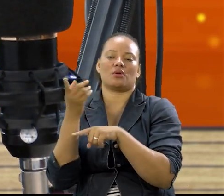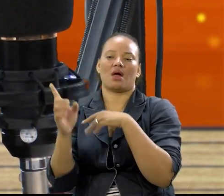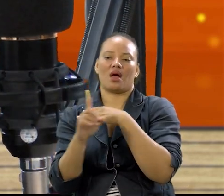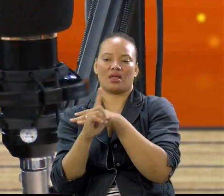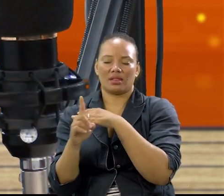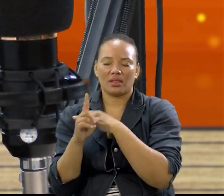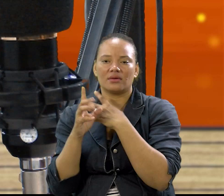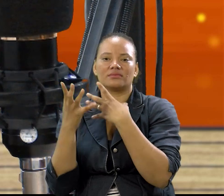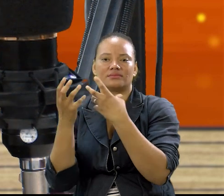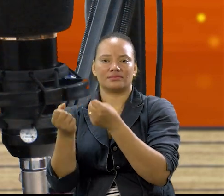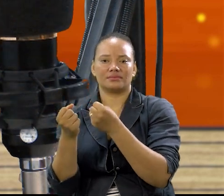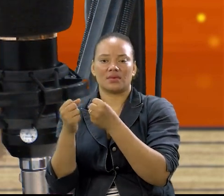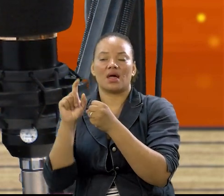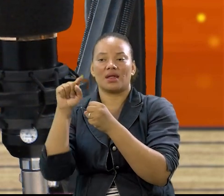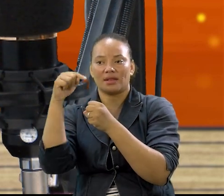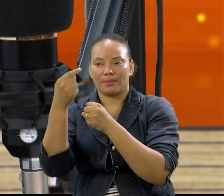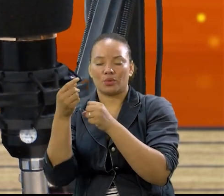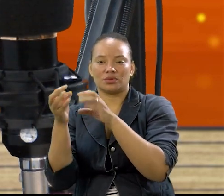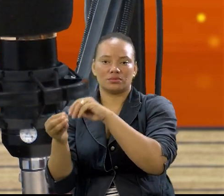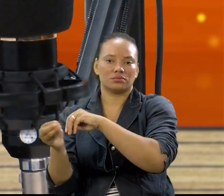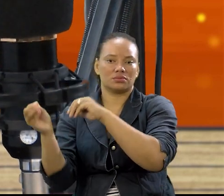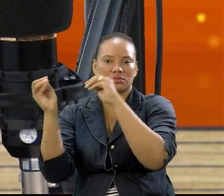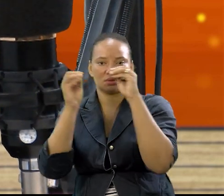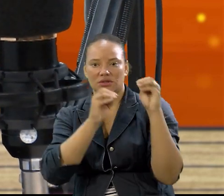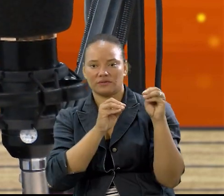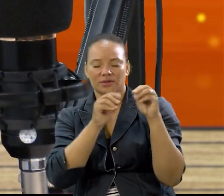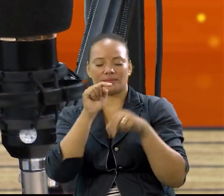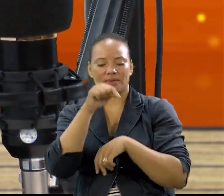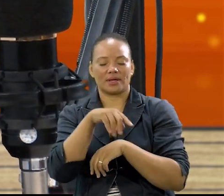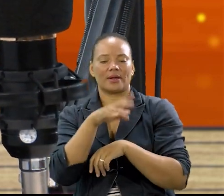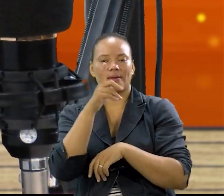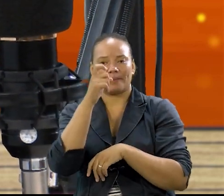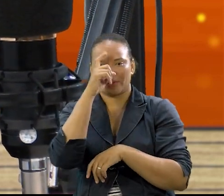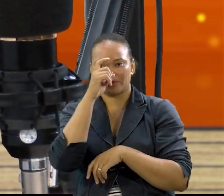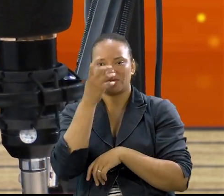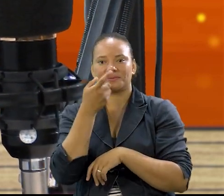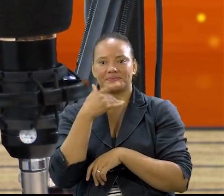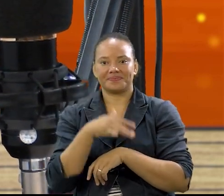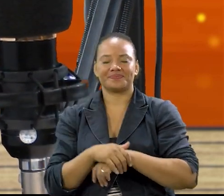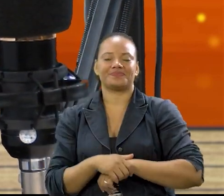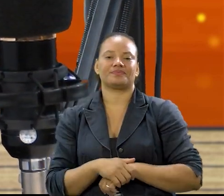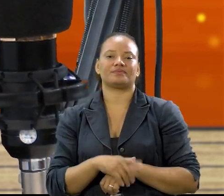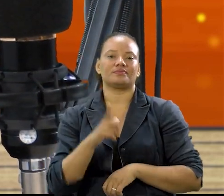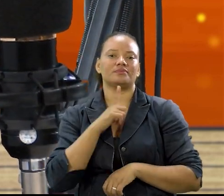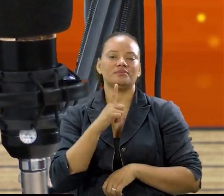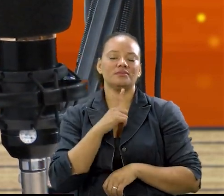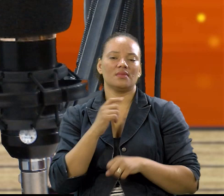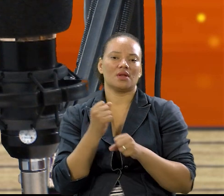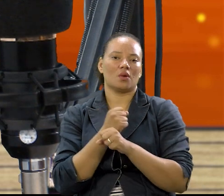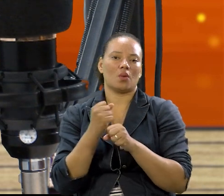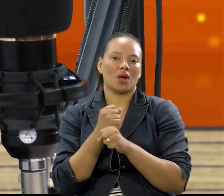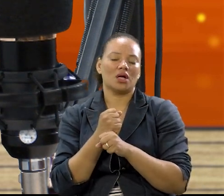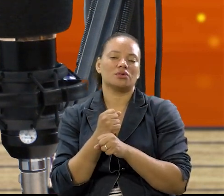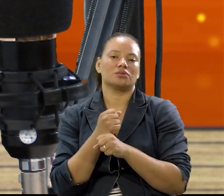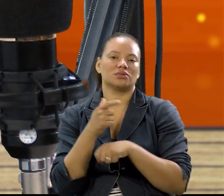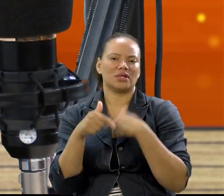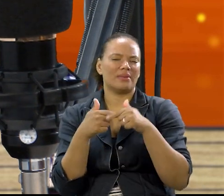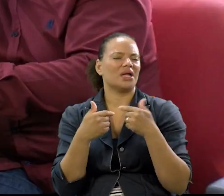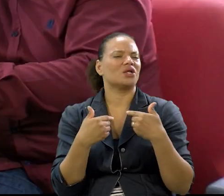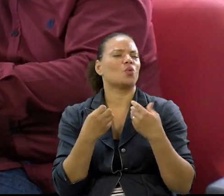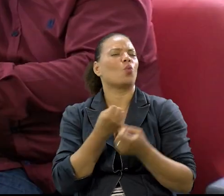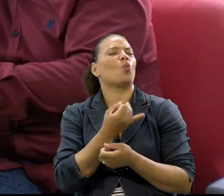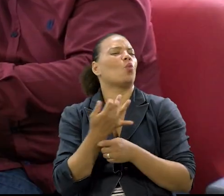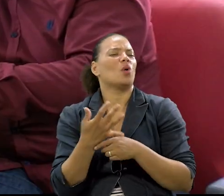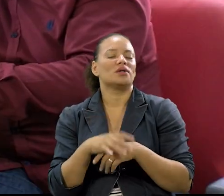criança essa criança vem para o cóm Sempre é assim tá certo você você falou que tem quantos anos de de de cóm 25 anos